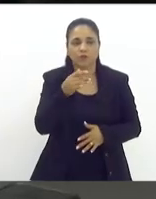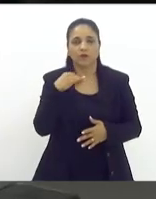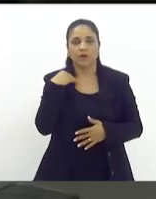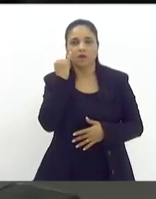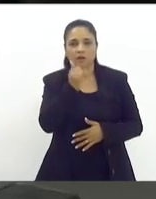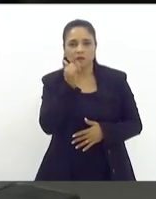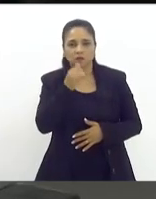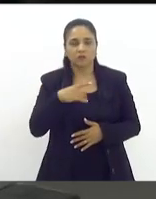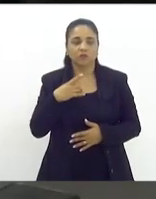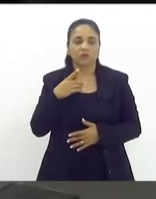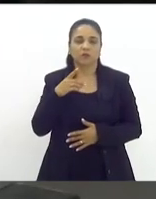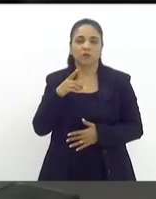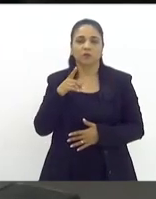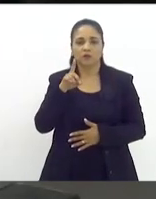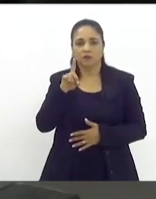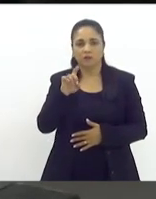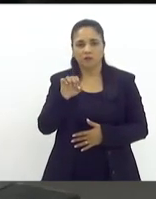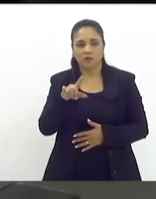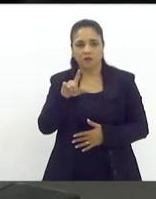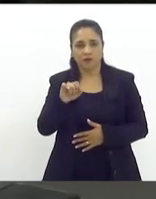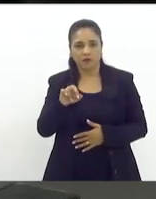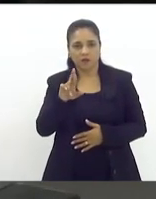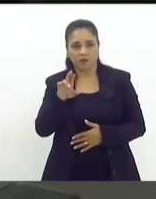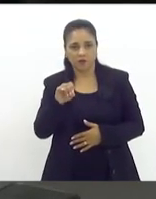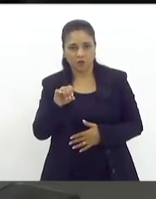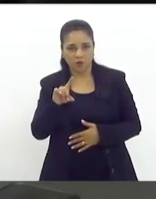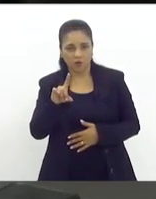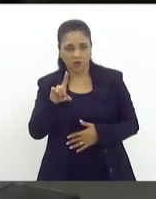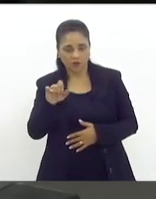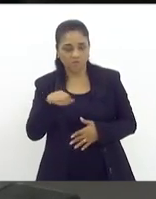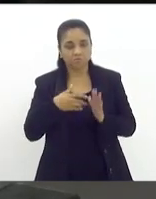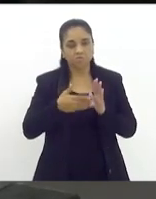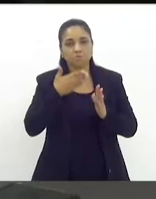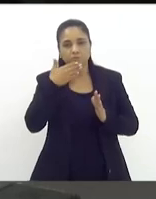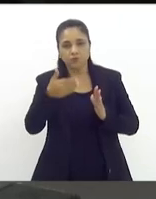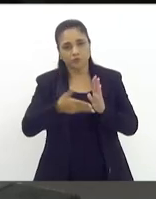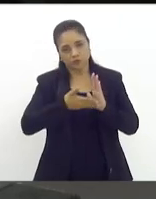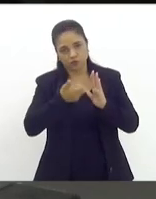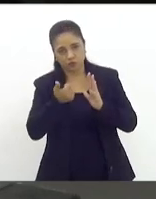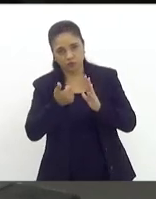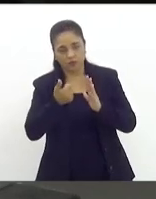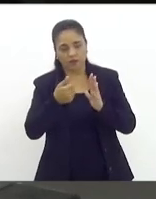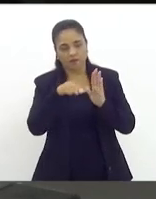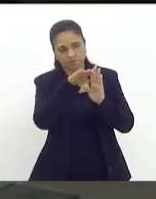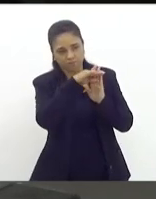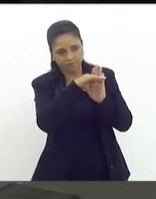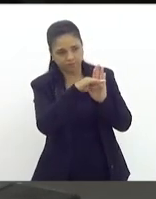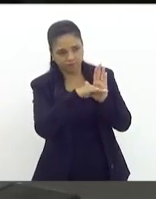Guilherme Delaroli, pediu para que retirasse esse item da pauta, então está retirado